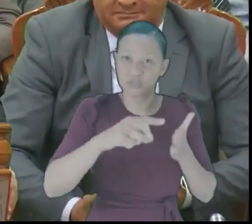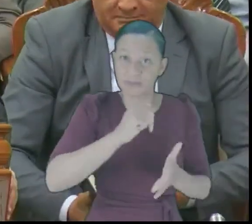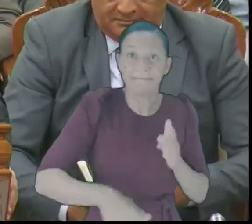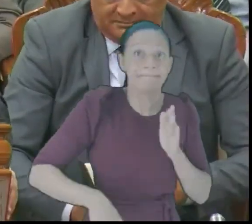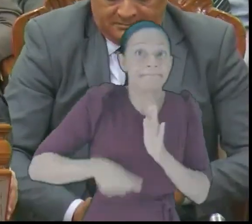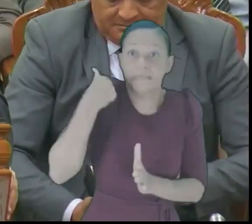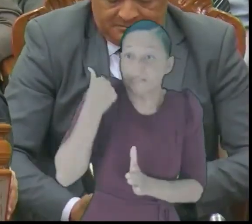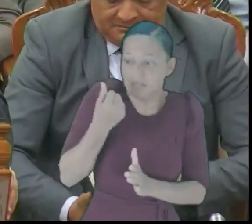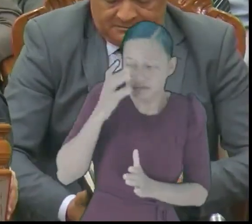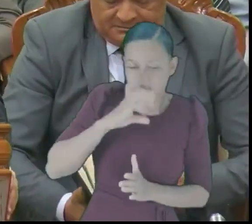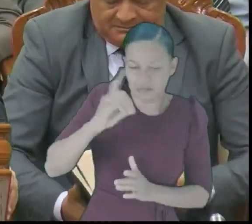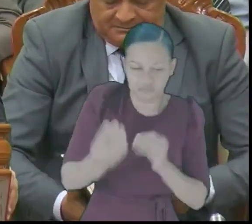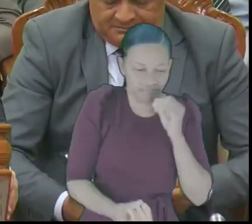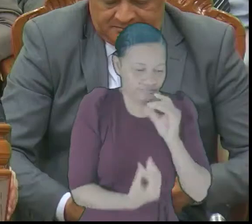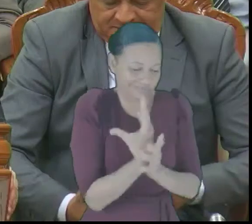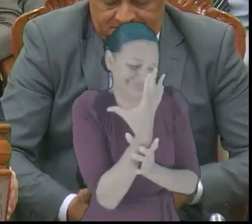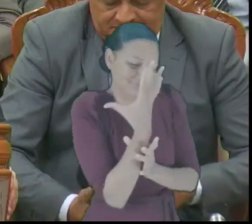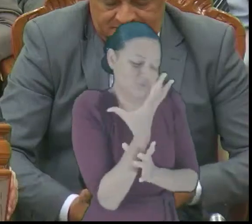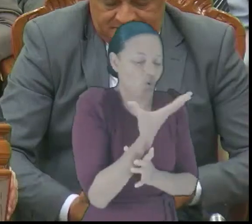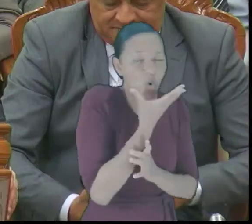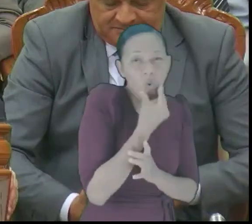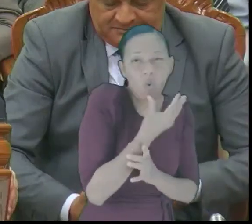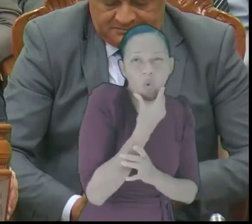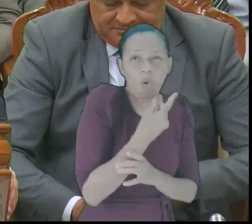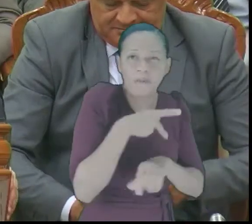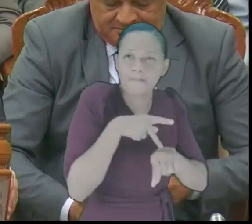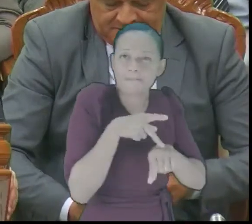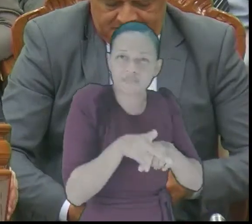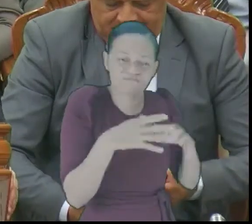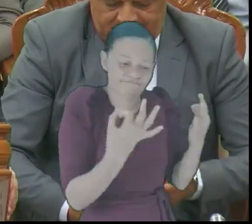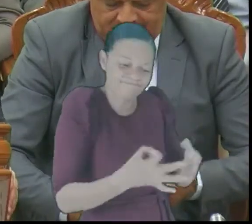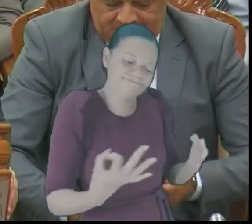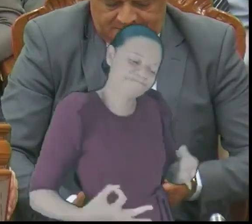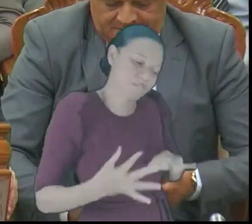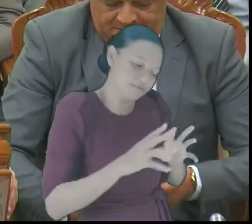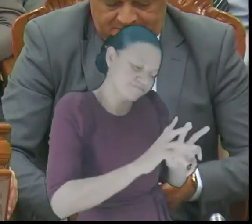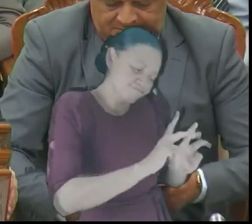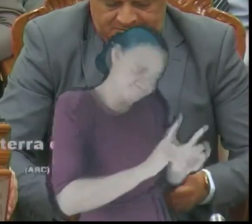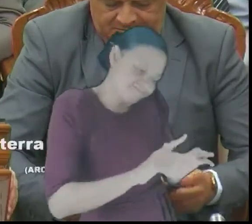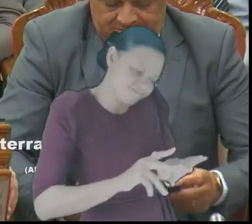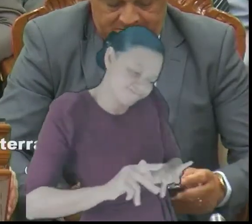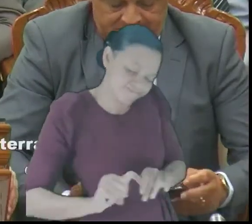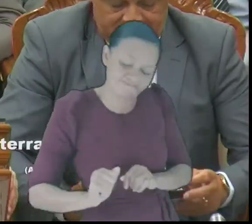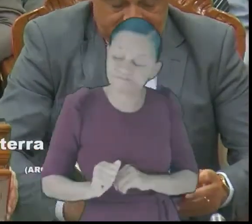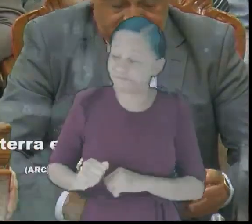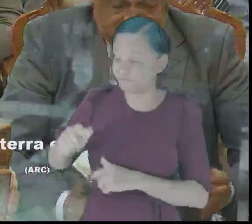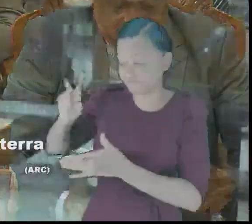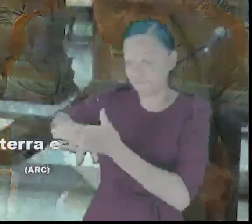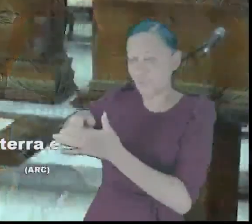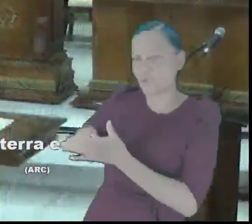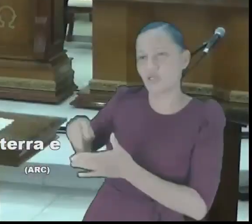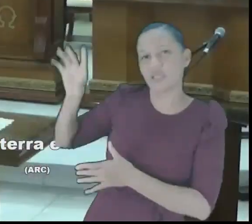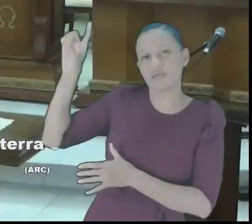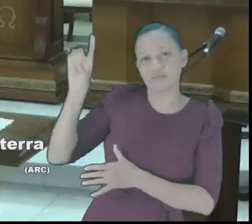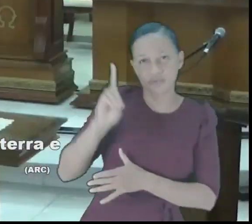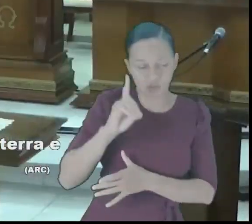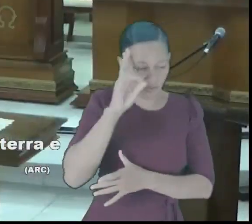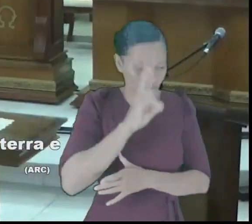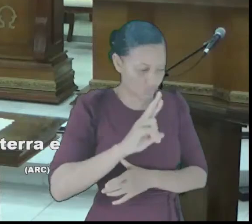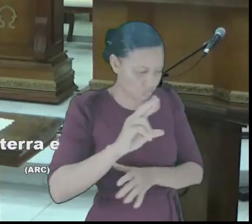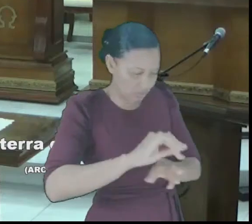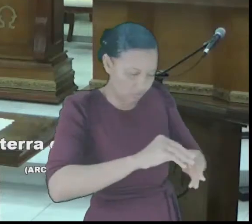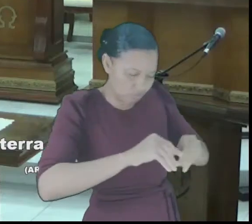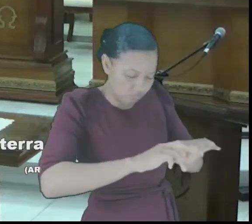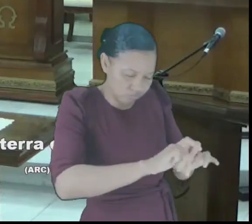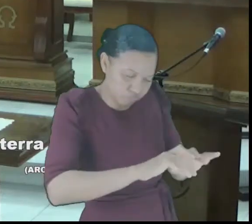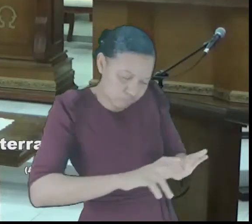Deus criou o homem puro e perfeito, foi o que Deus fez. E formou o seu Deus o homem do pó da terra e